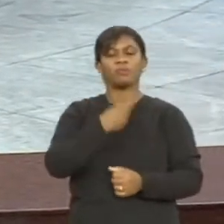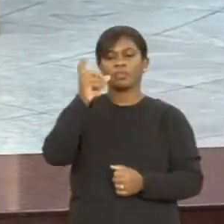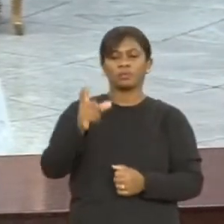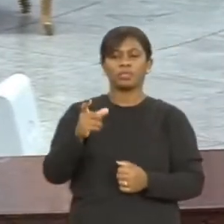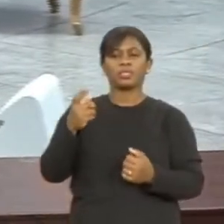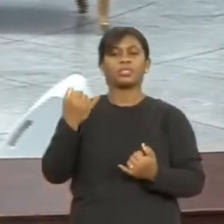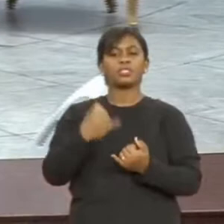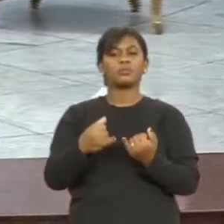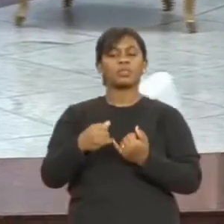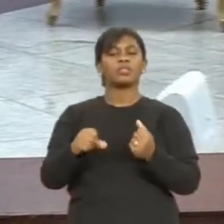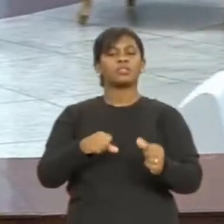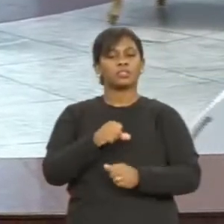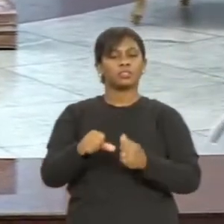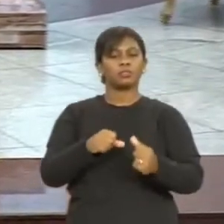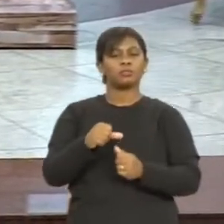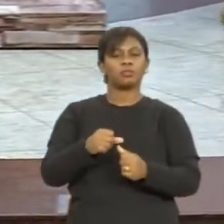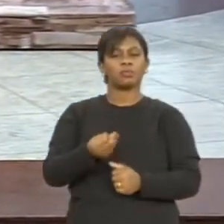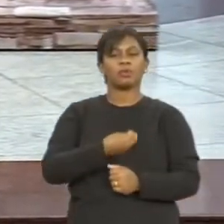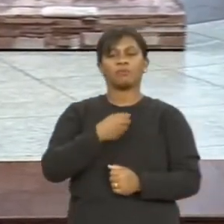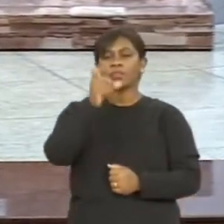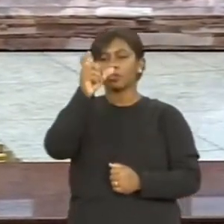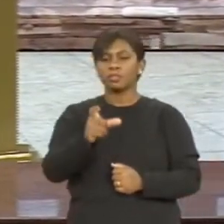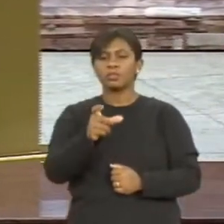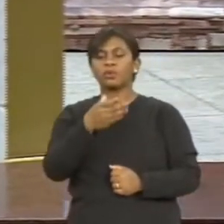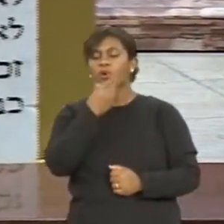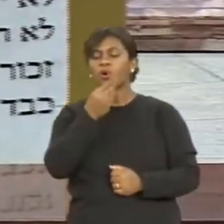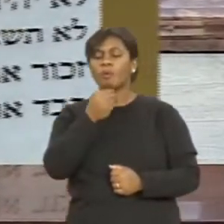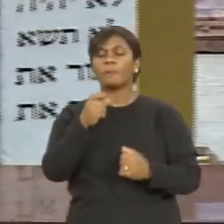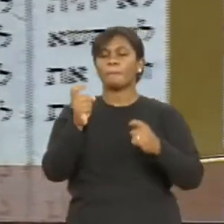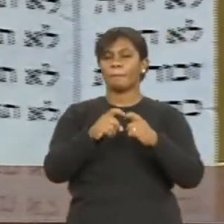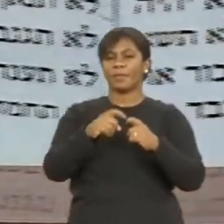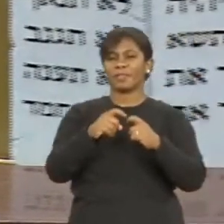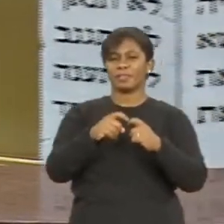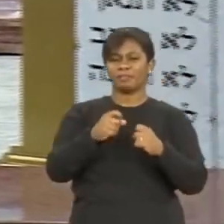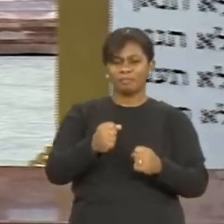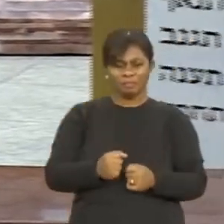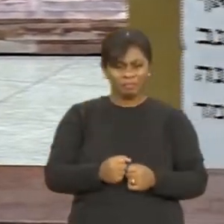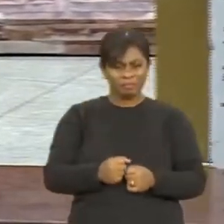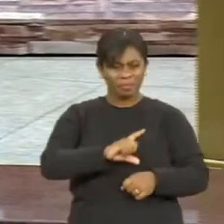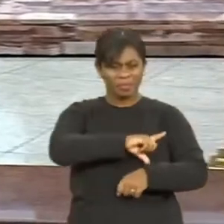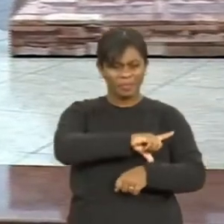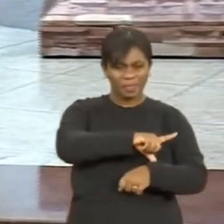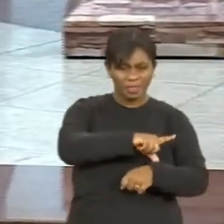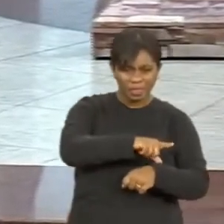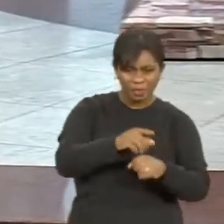Tempo de igreja não faz você entrar no céu. Tem gente que estacionou na porta do céu.